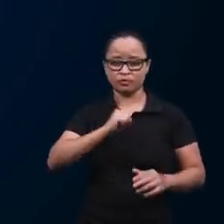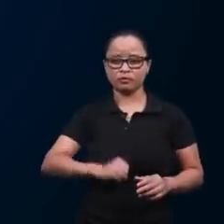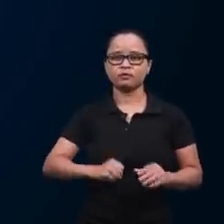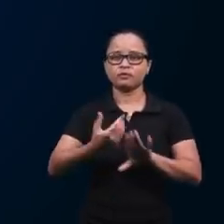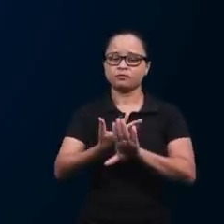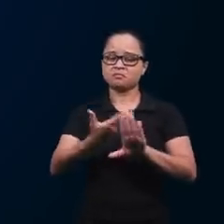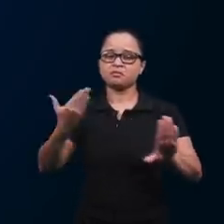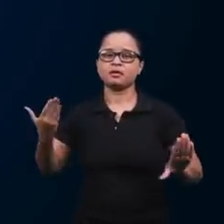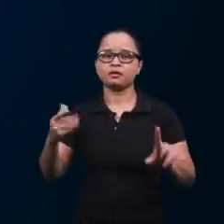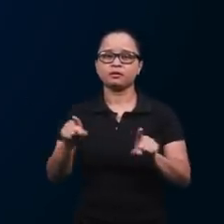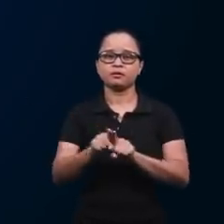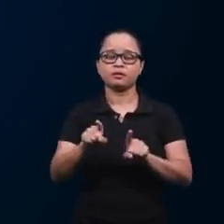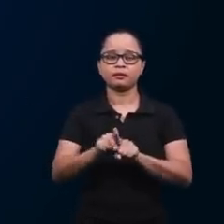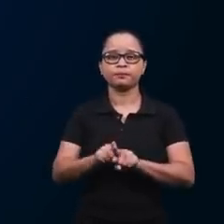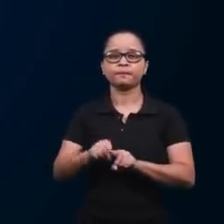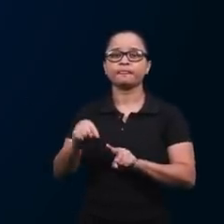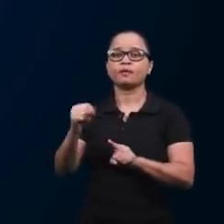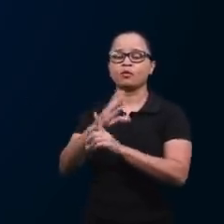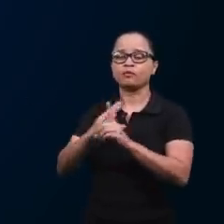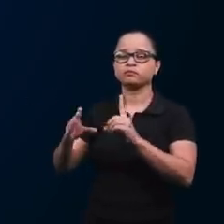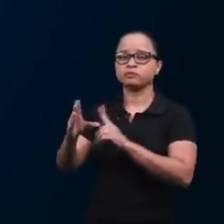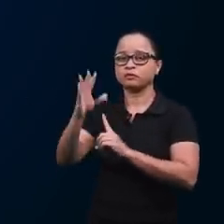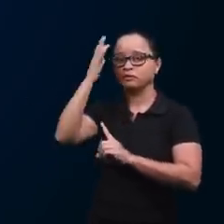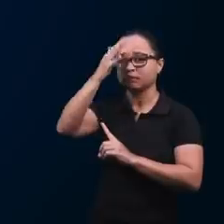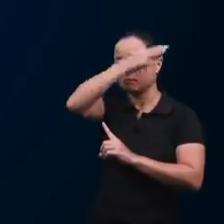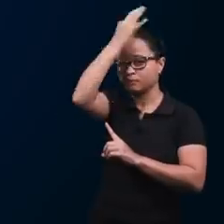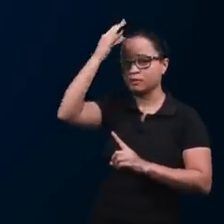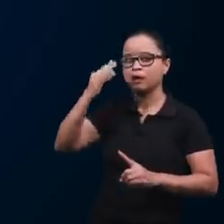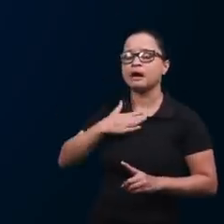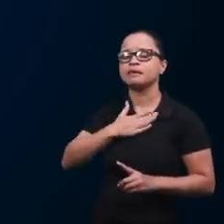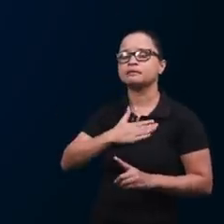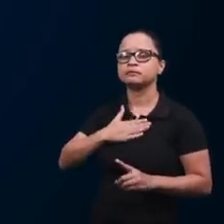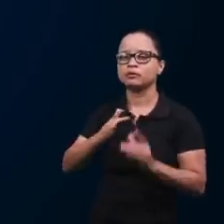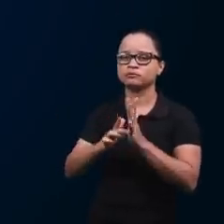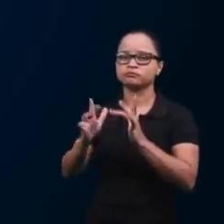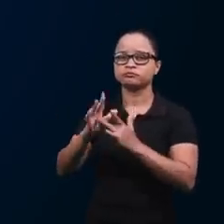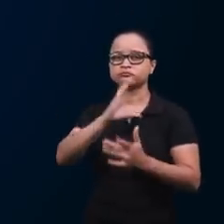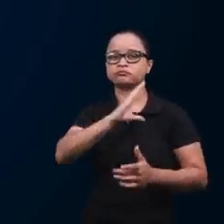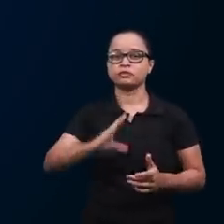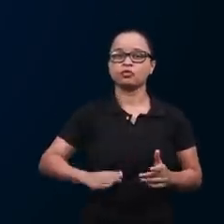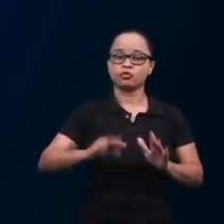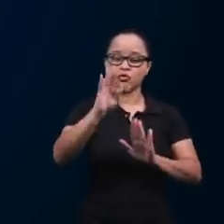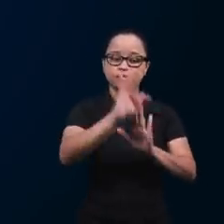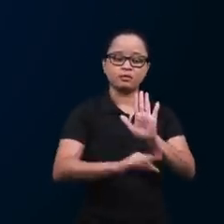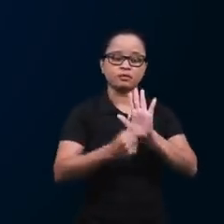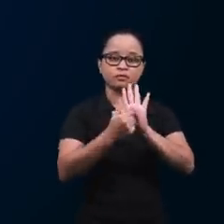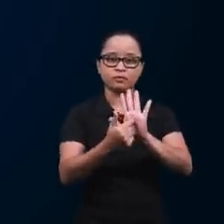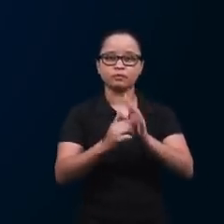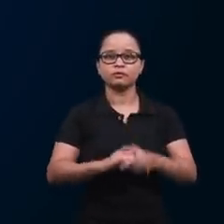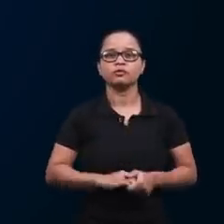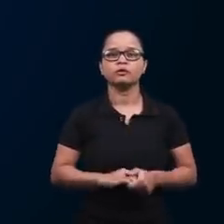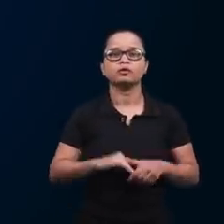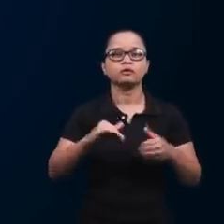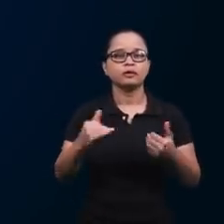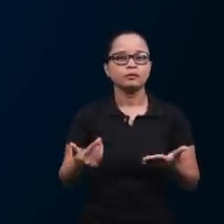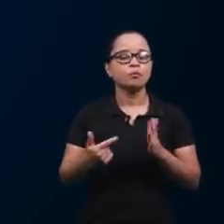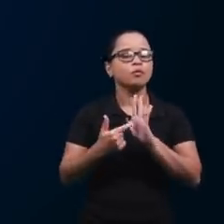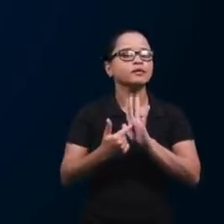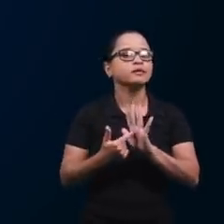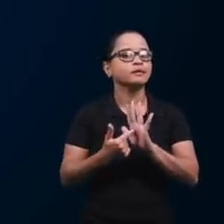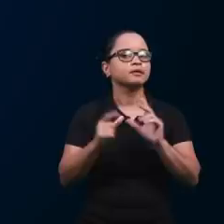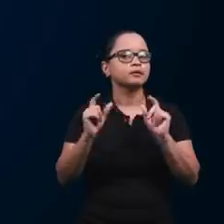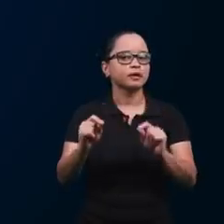sacrifícios espirituais agradáveis a Deus por Jesus Cristo no texto é afirmado que Deus nos constituiu os